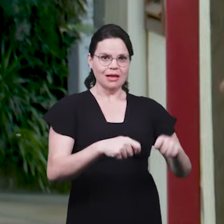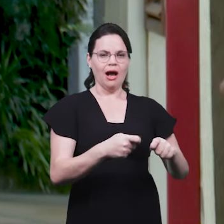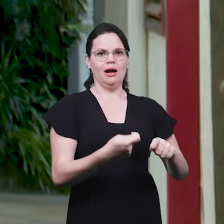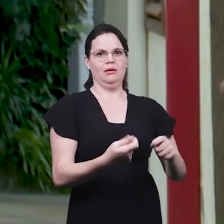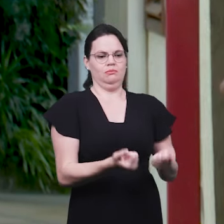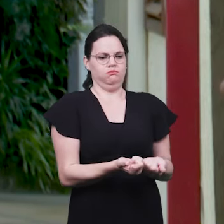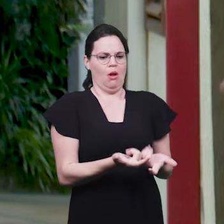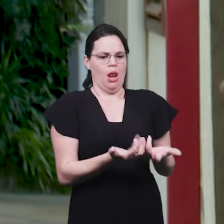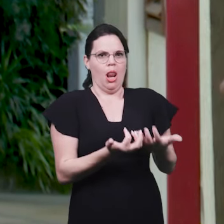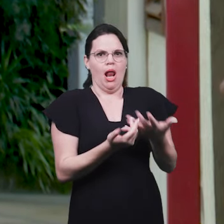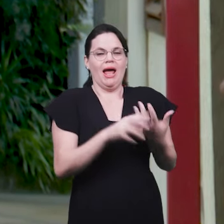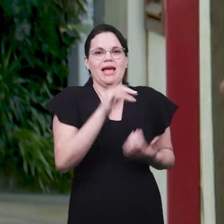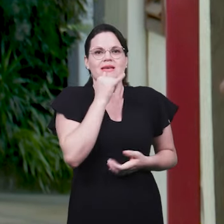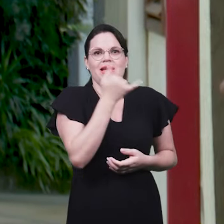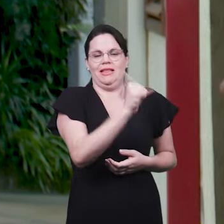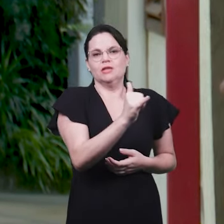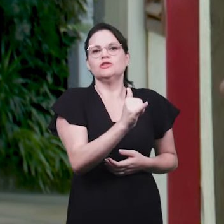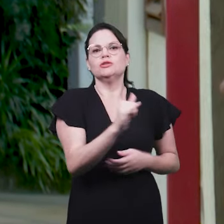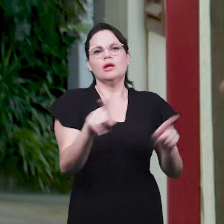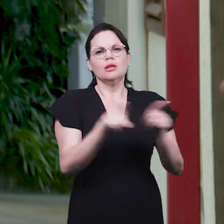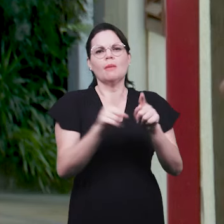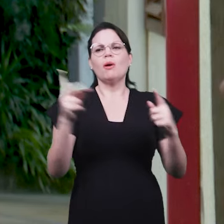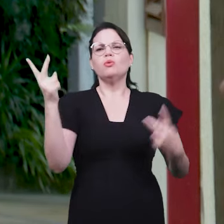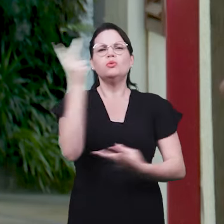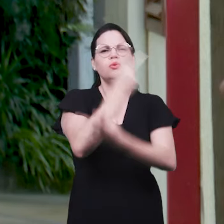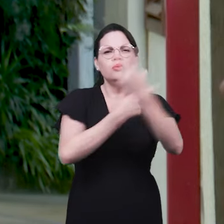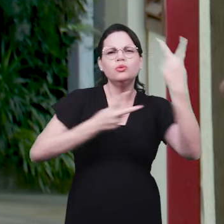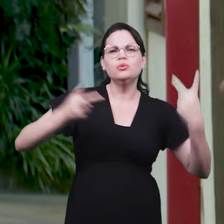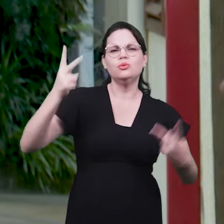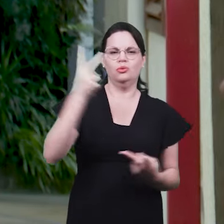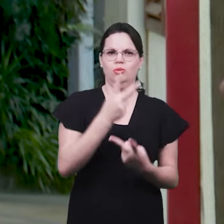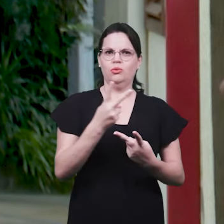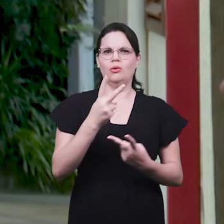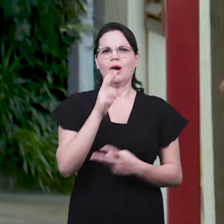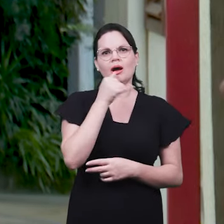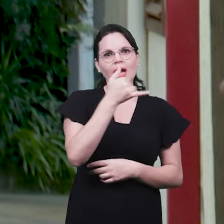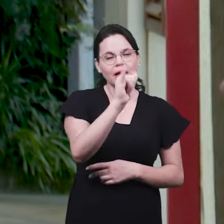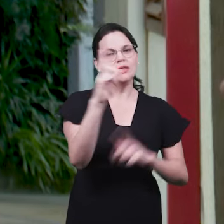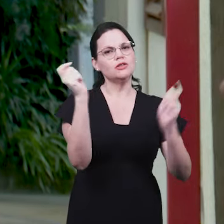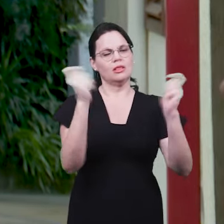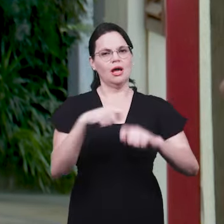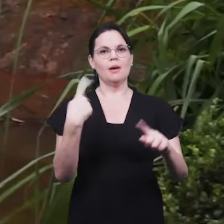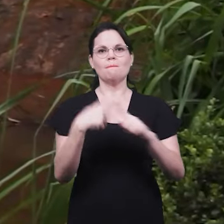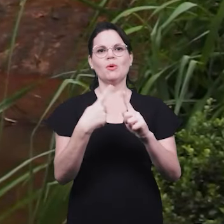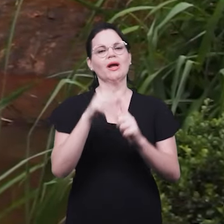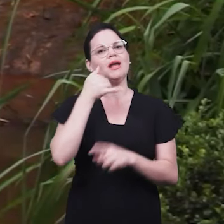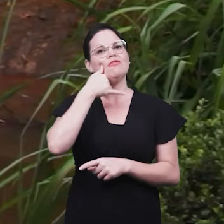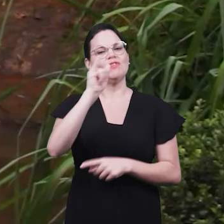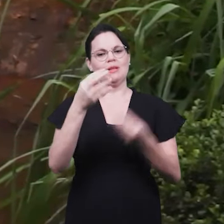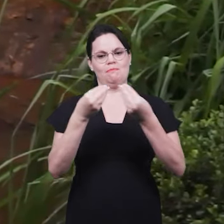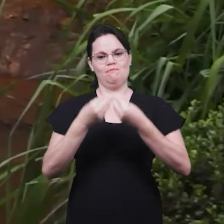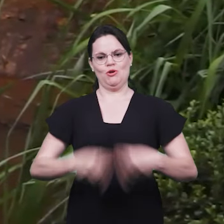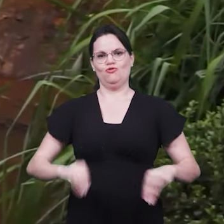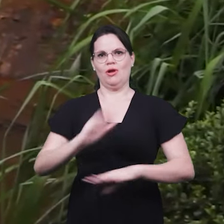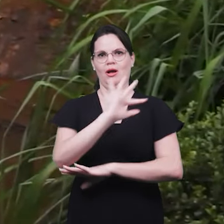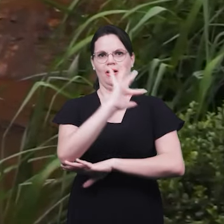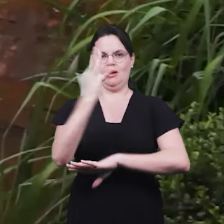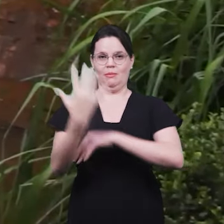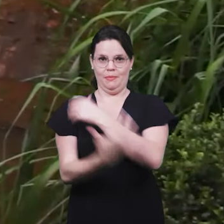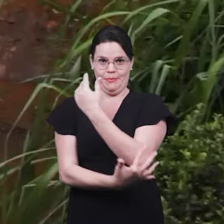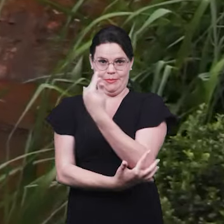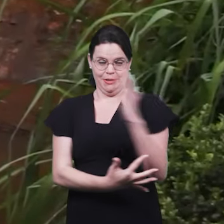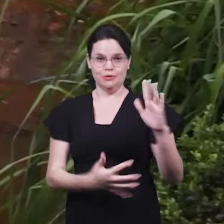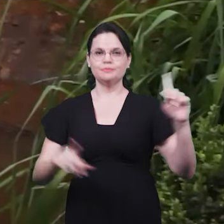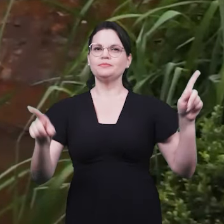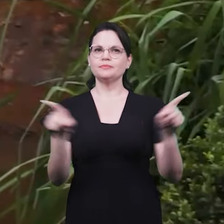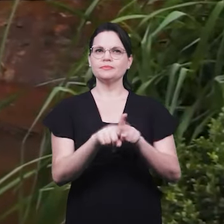só, energias sustentáveis e renováveis, porque elas não agridem o meio ambiente. Vale destacar que o Manaim